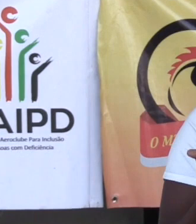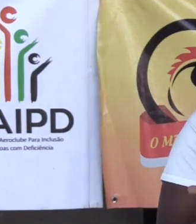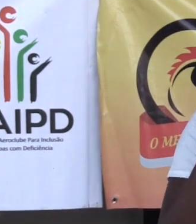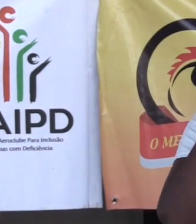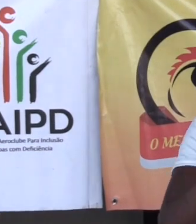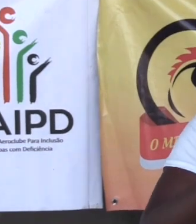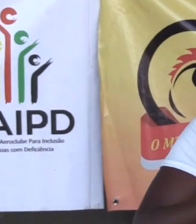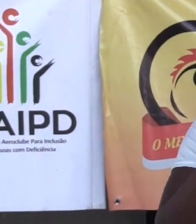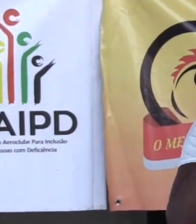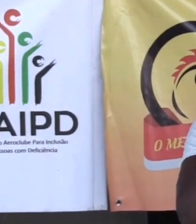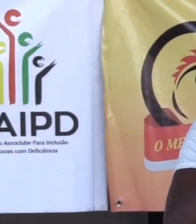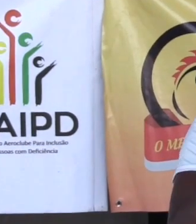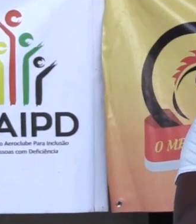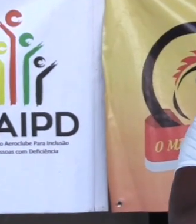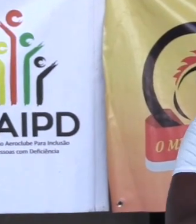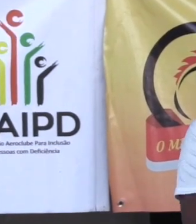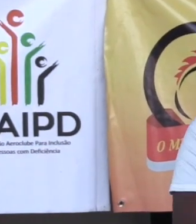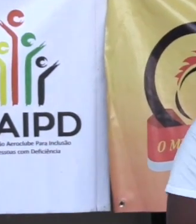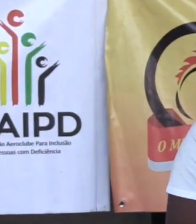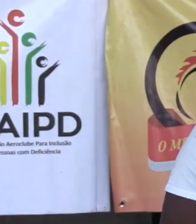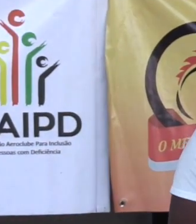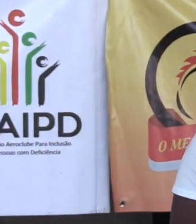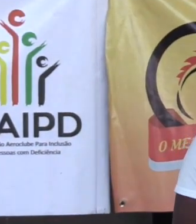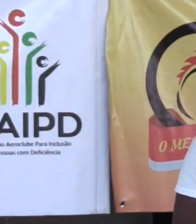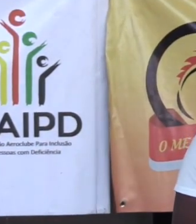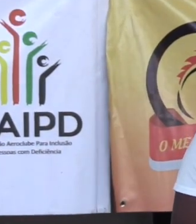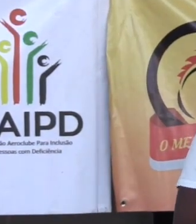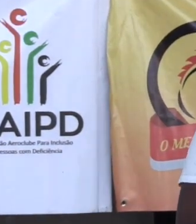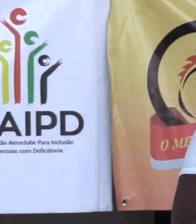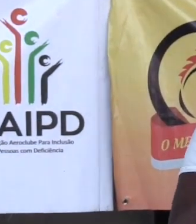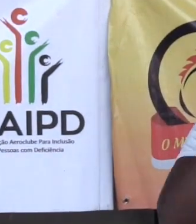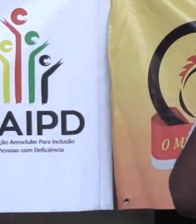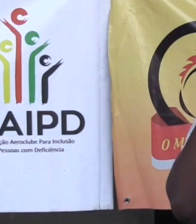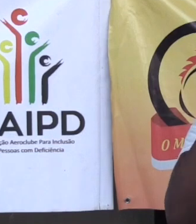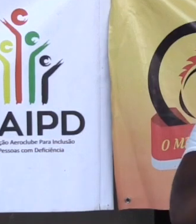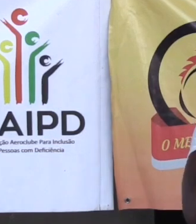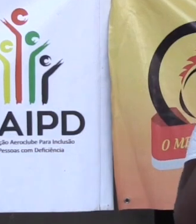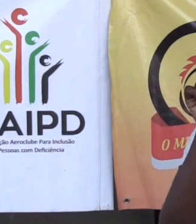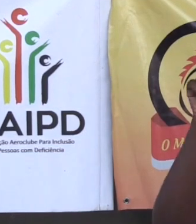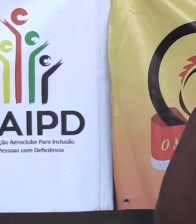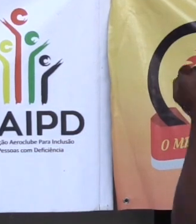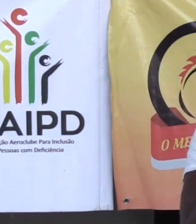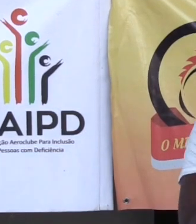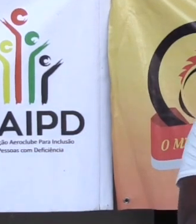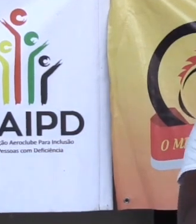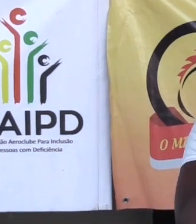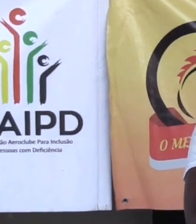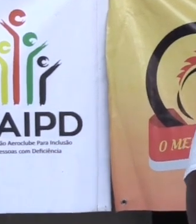Passaram por muitos desafios, a começar pelos treinos de preparação deste evento.